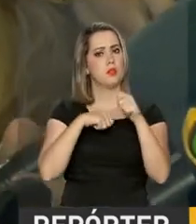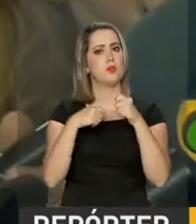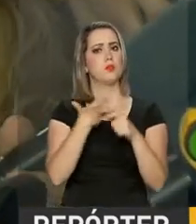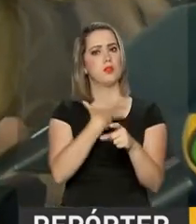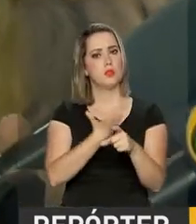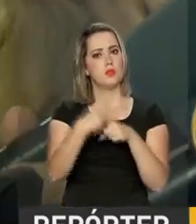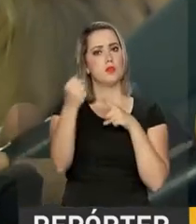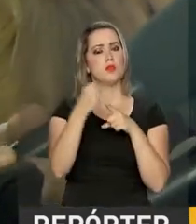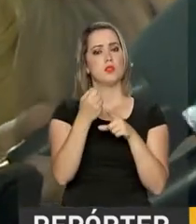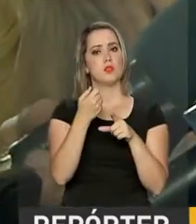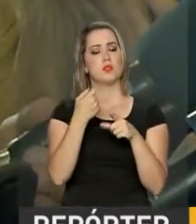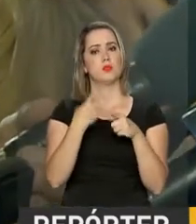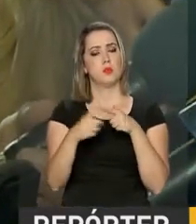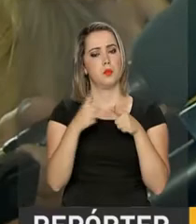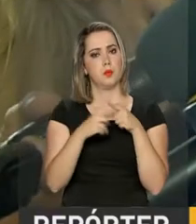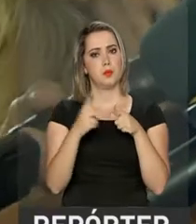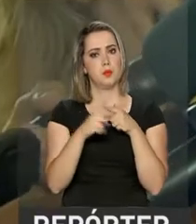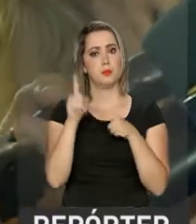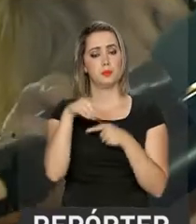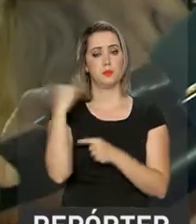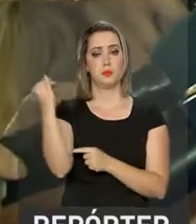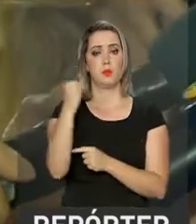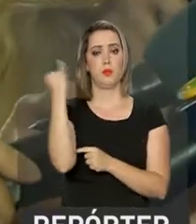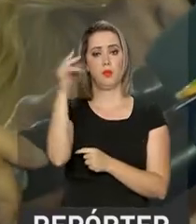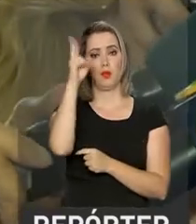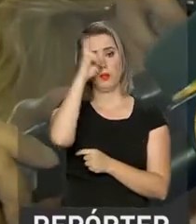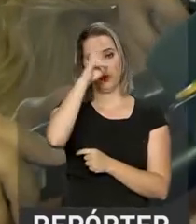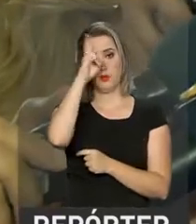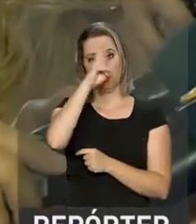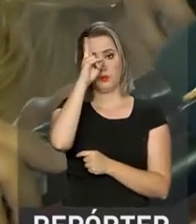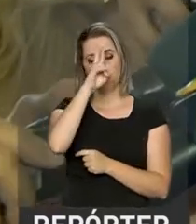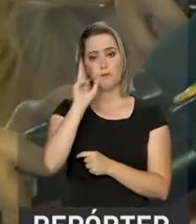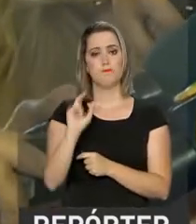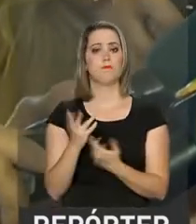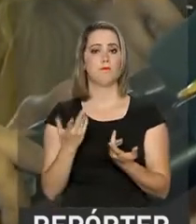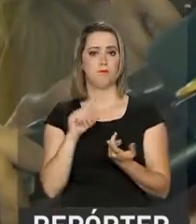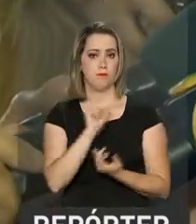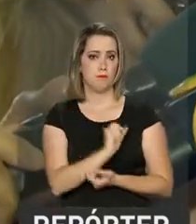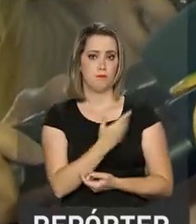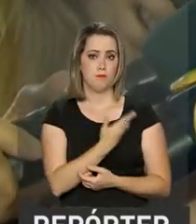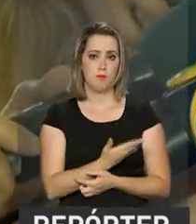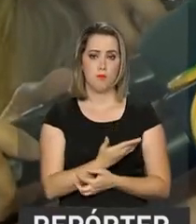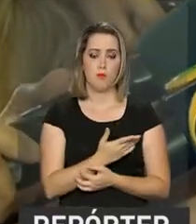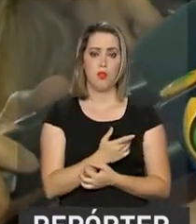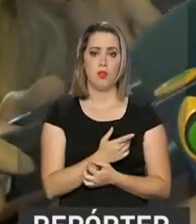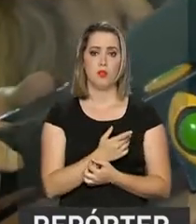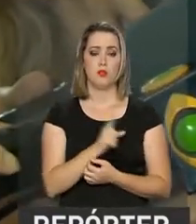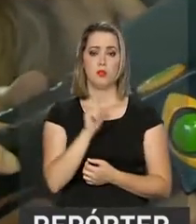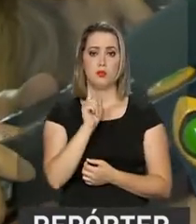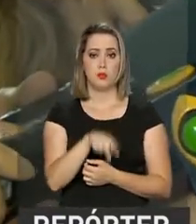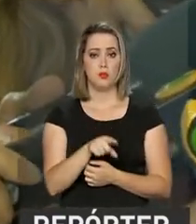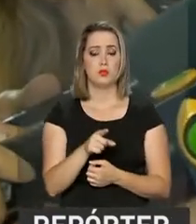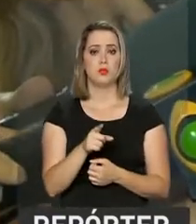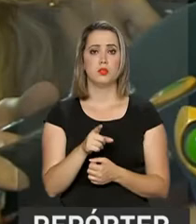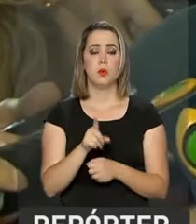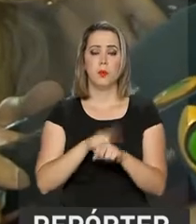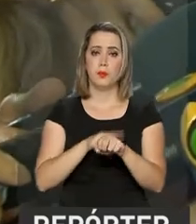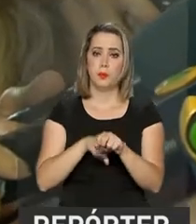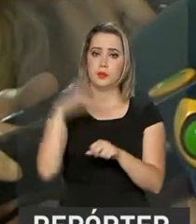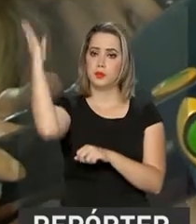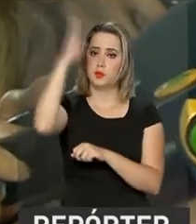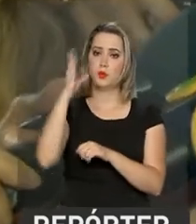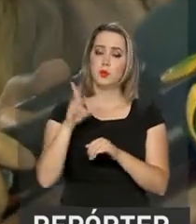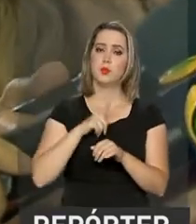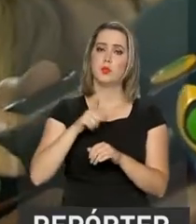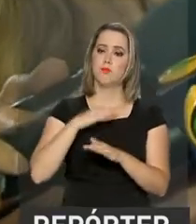maior crise da nossa história, é importante lembrar aspectos simbólicos de momentos onde o Brasil teve